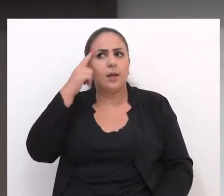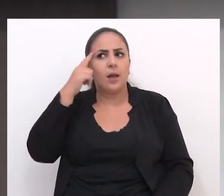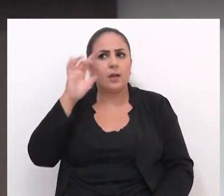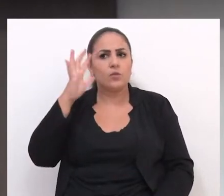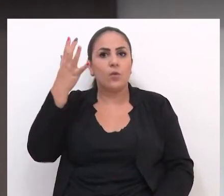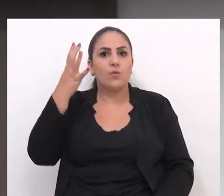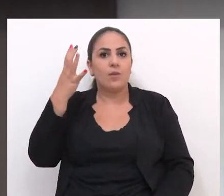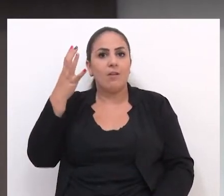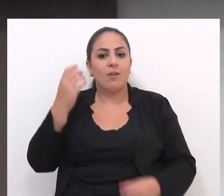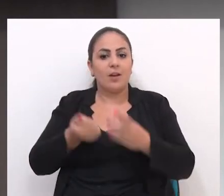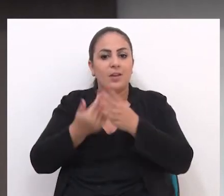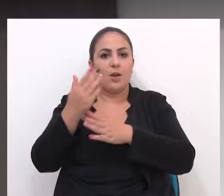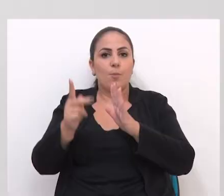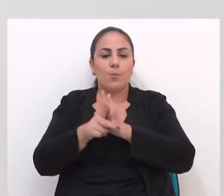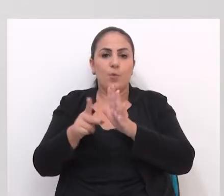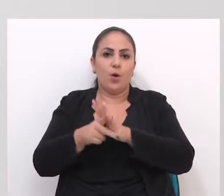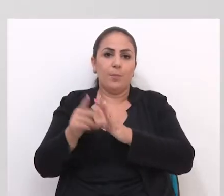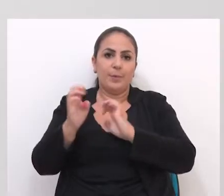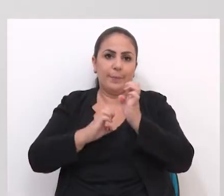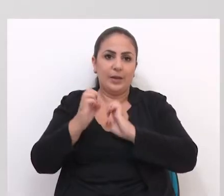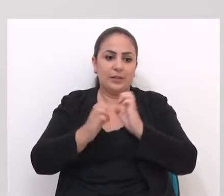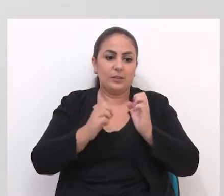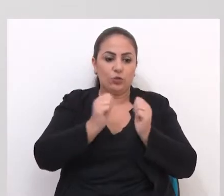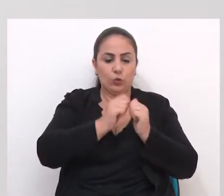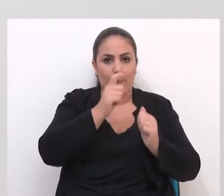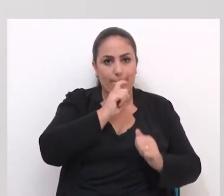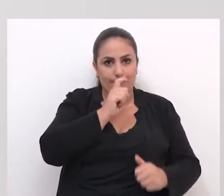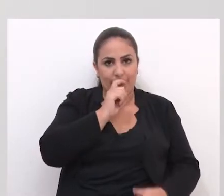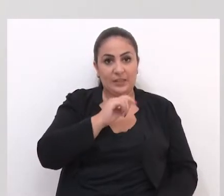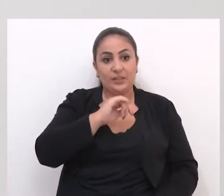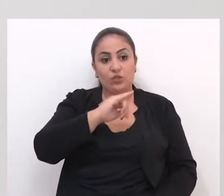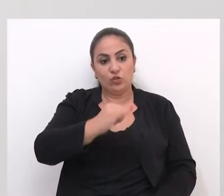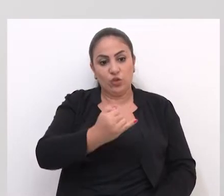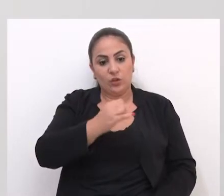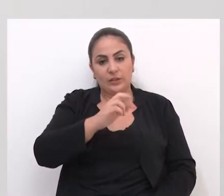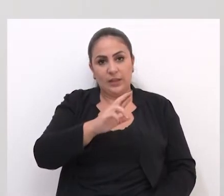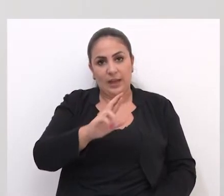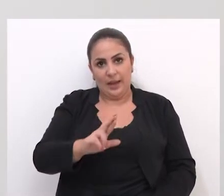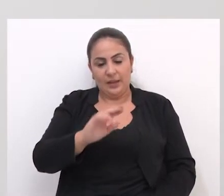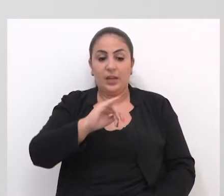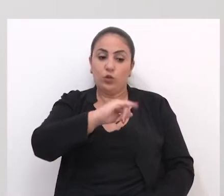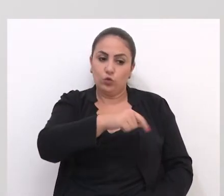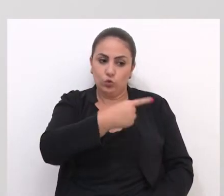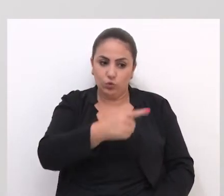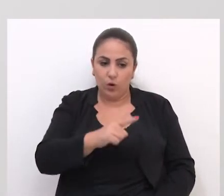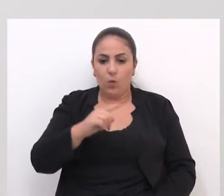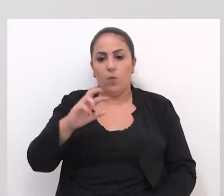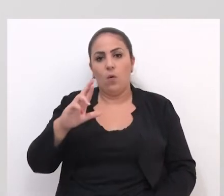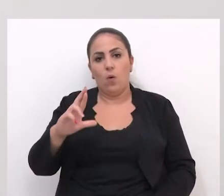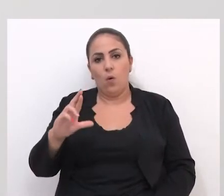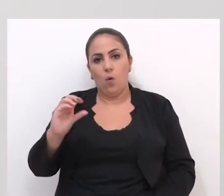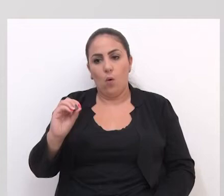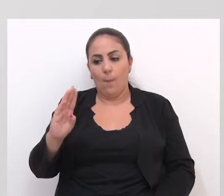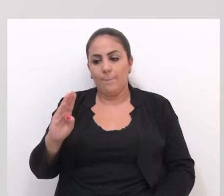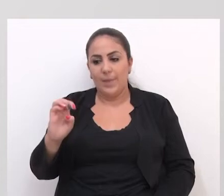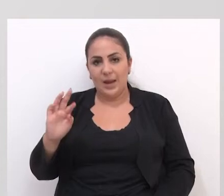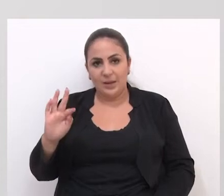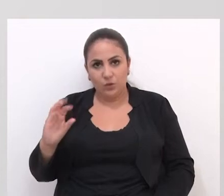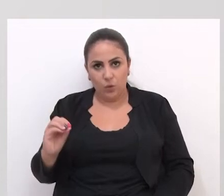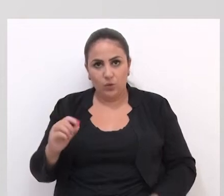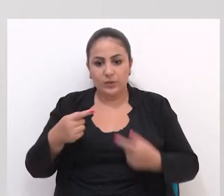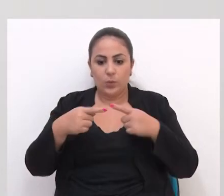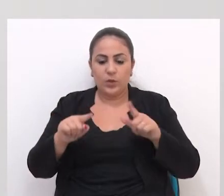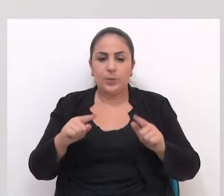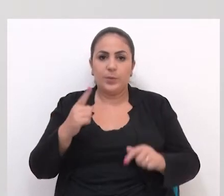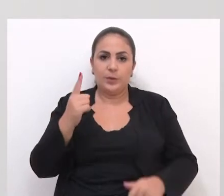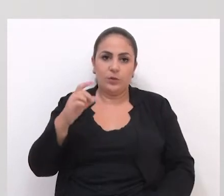próprio negócio com o pai. JR de João e Roberto, né? Então, fundamos lá em